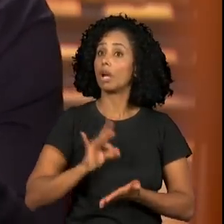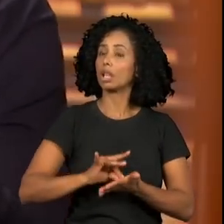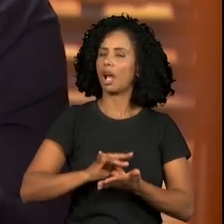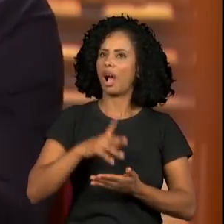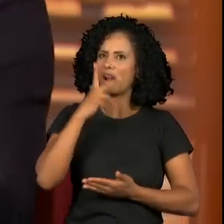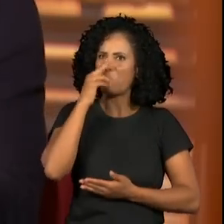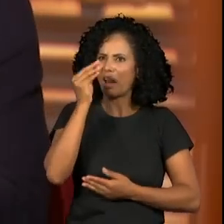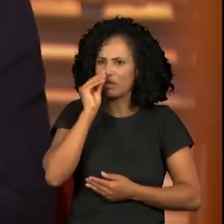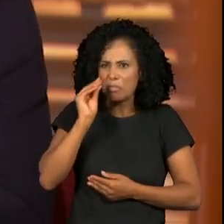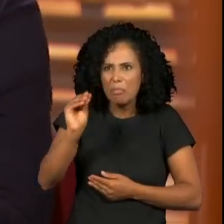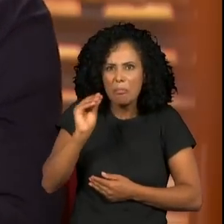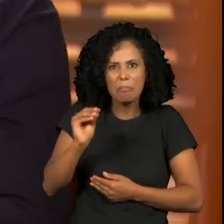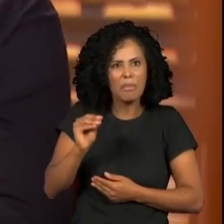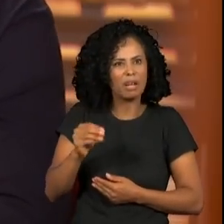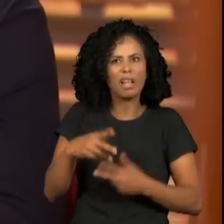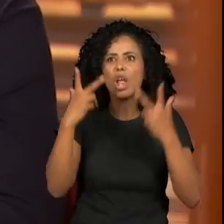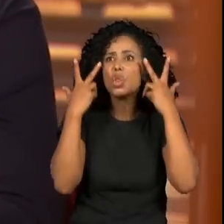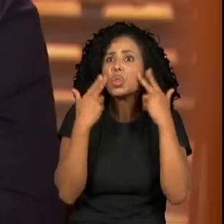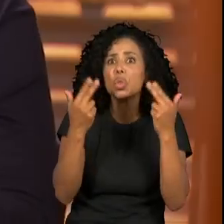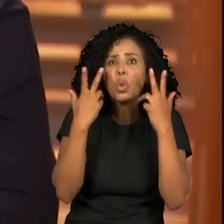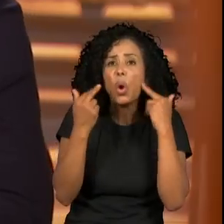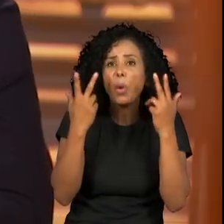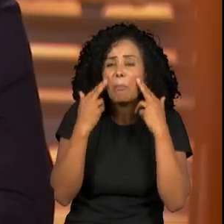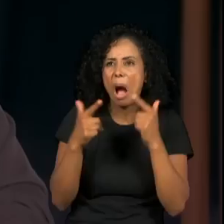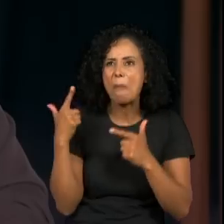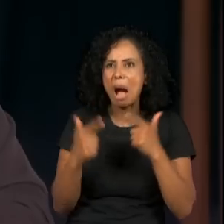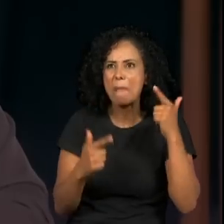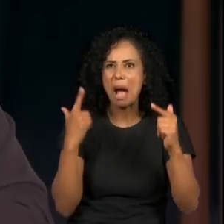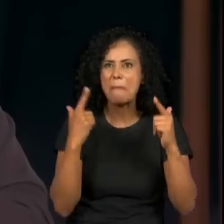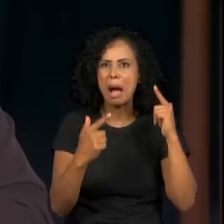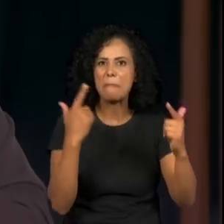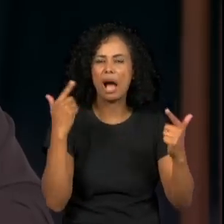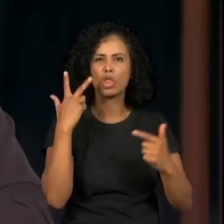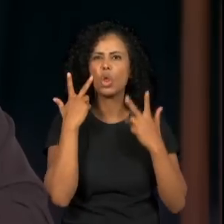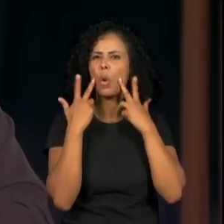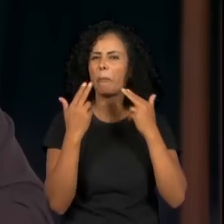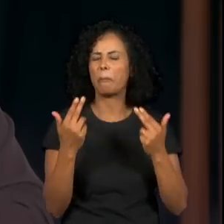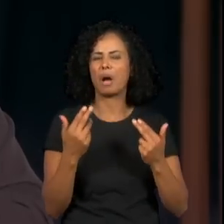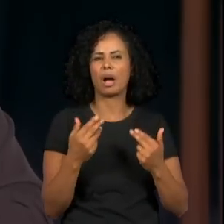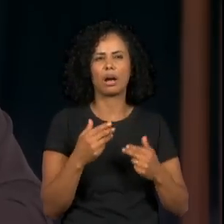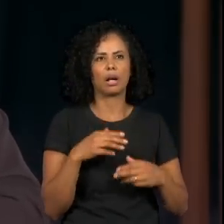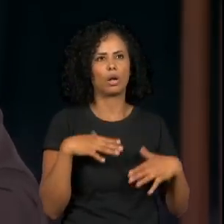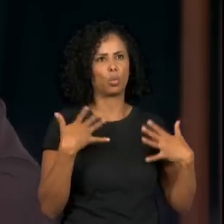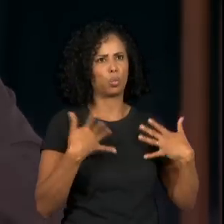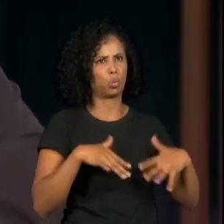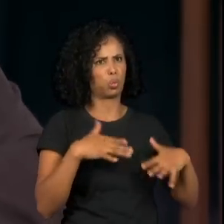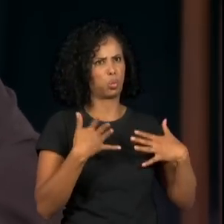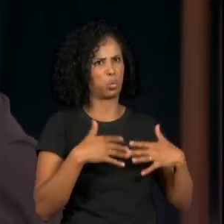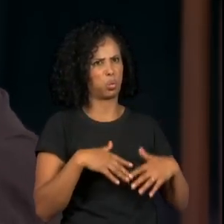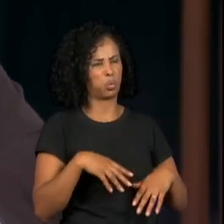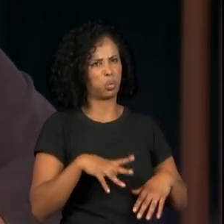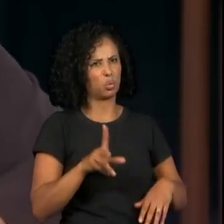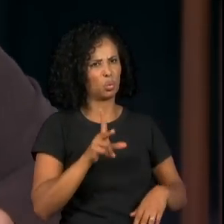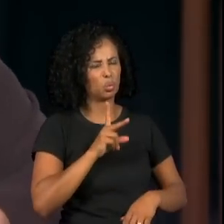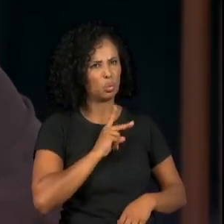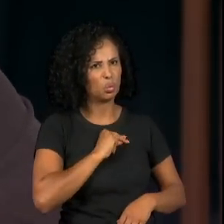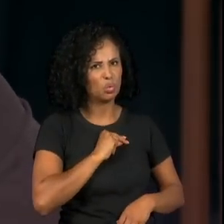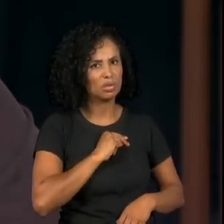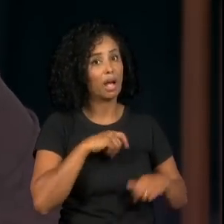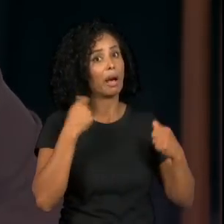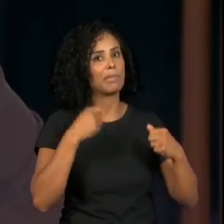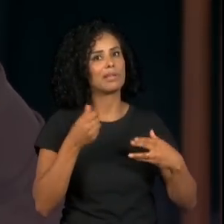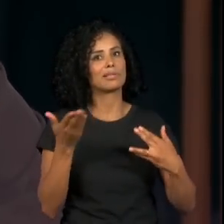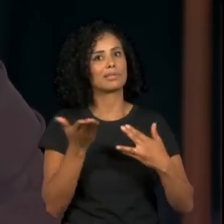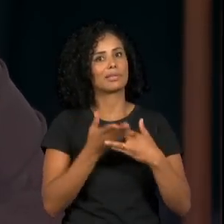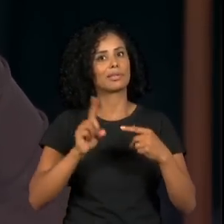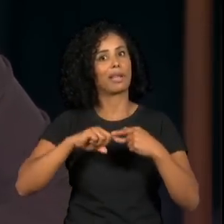banalizou aquilo que chocou, hoje está banal. Que isso, hein, compadre? Ah. Que mundo, hein? Nós vamos precisar de mais um bloco para